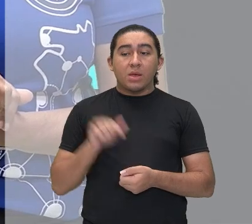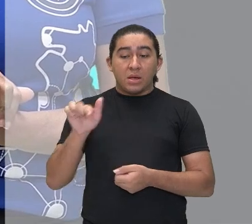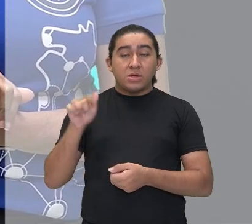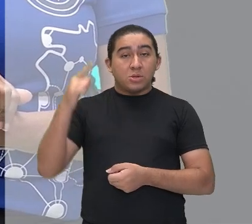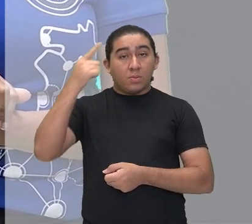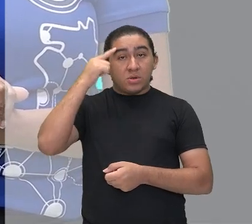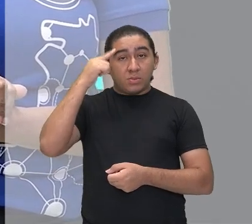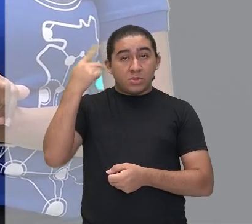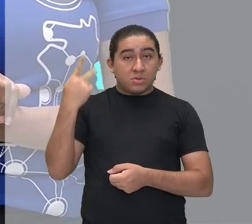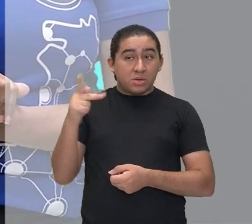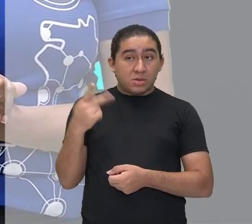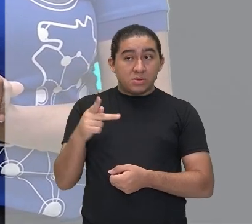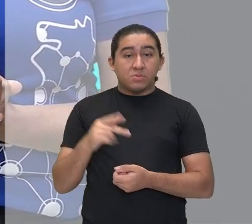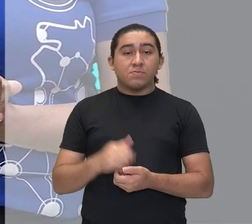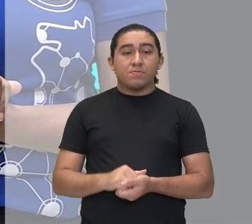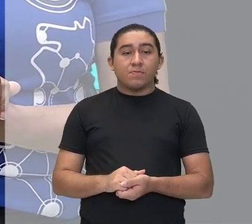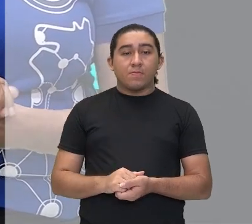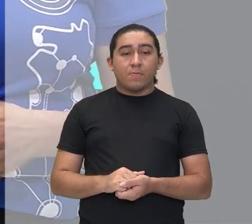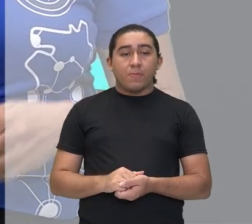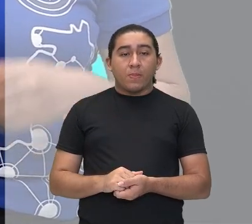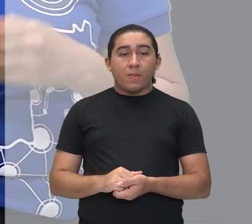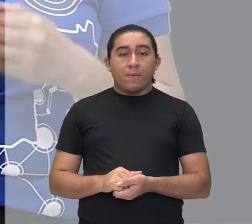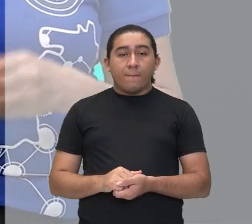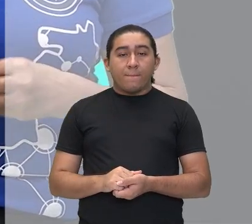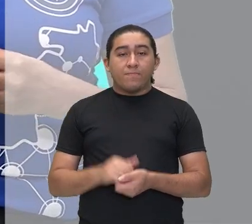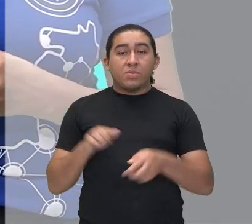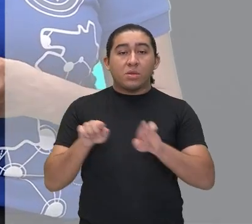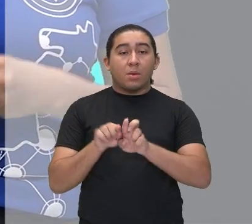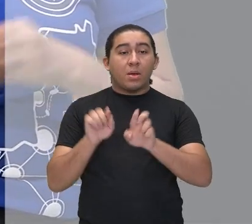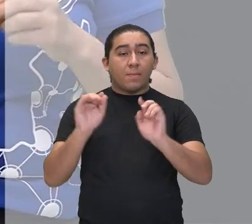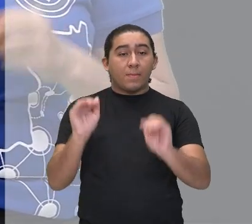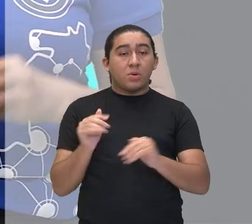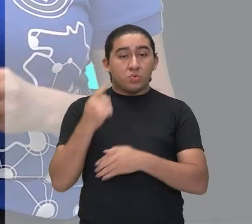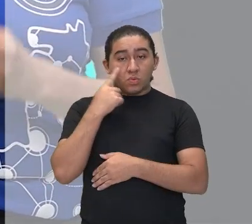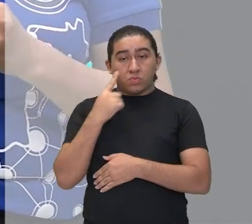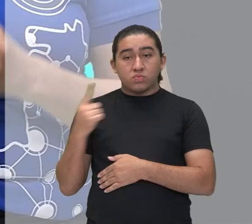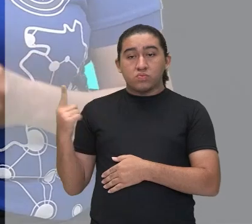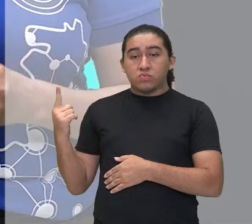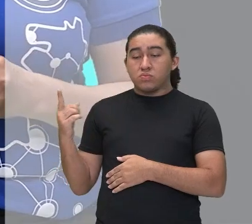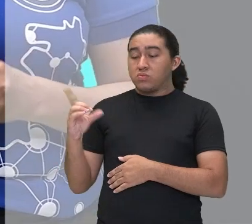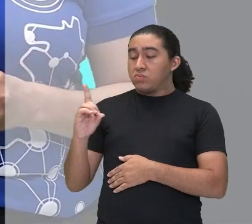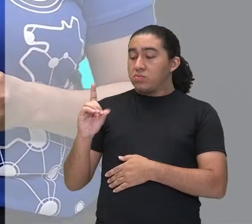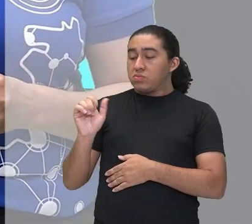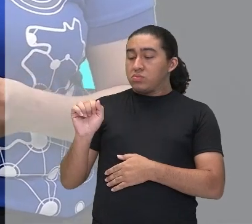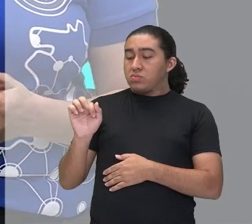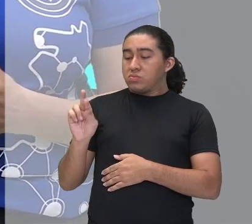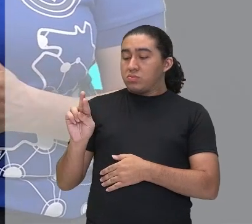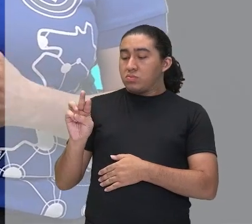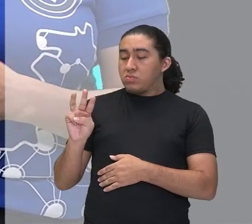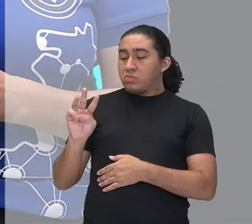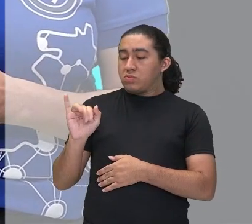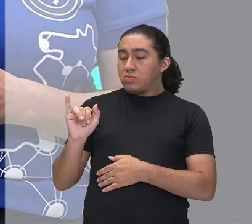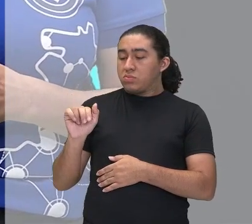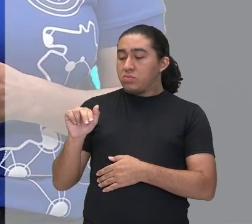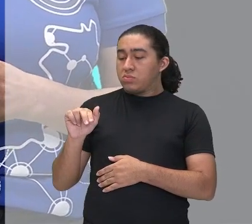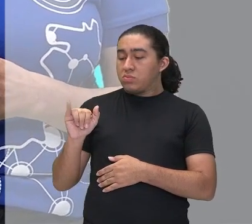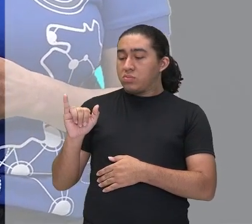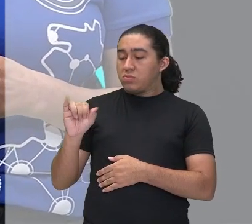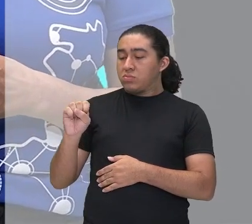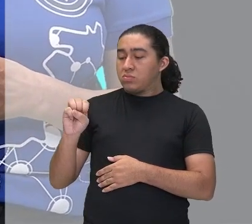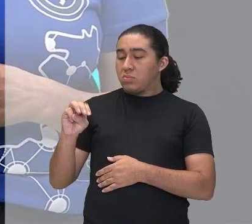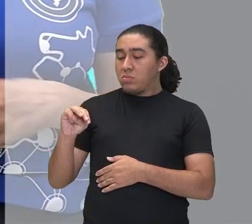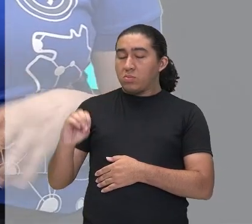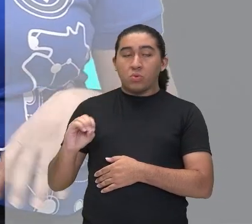desta forma. Darwinismo, ele vai explicar a evolução dos seres vivos através da